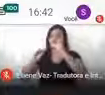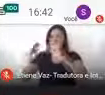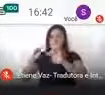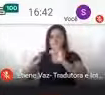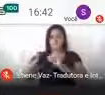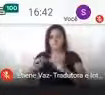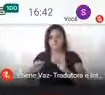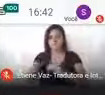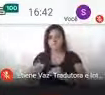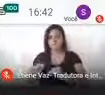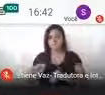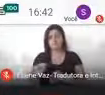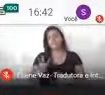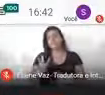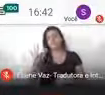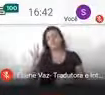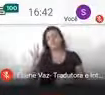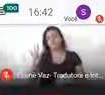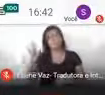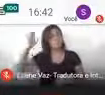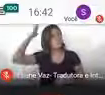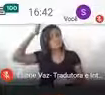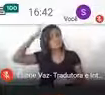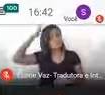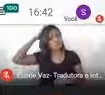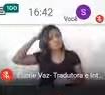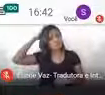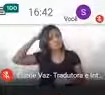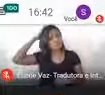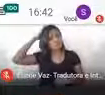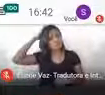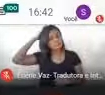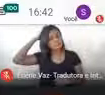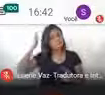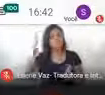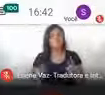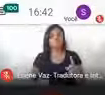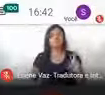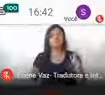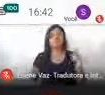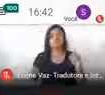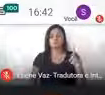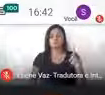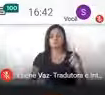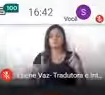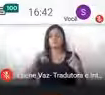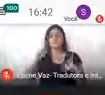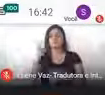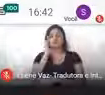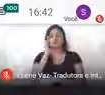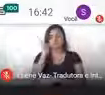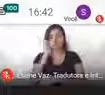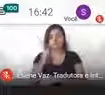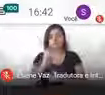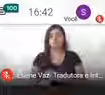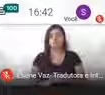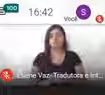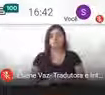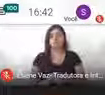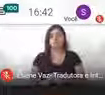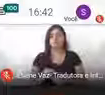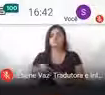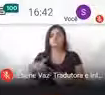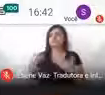1 do Maranhão. Então, quando nós fomos aos dados, né, observamos que havia aí uma